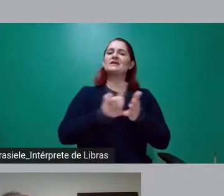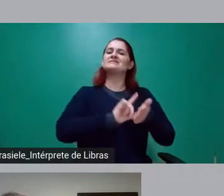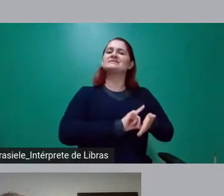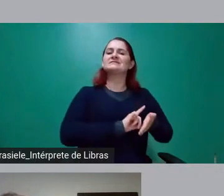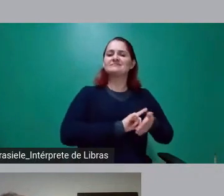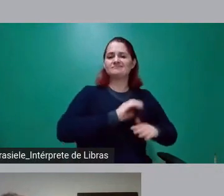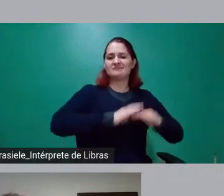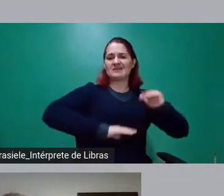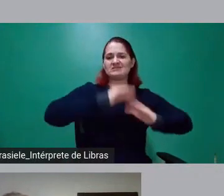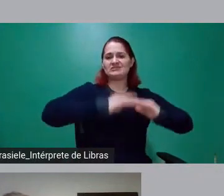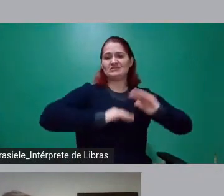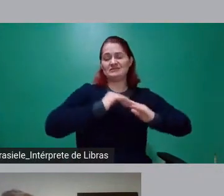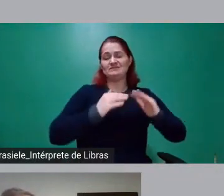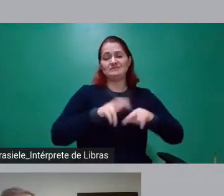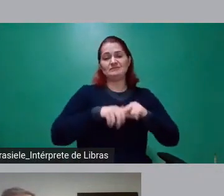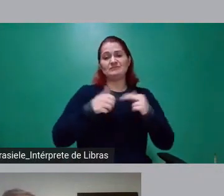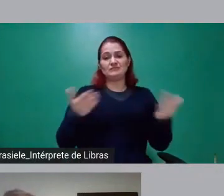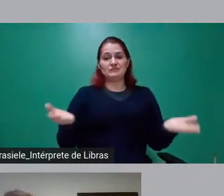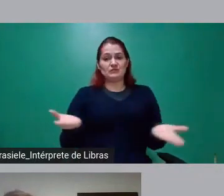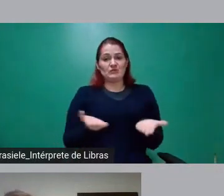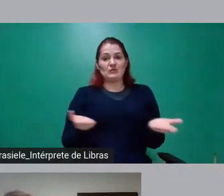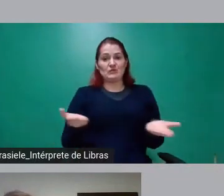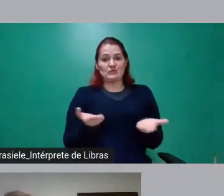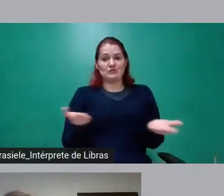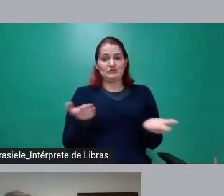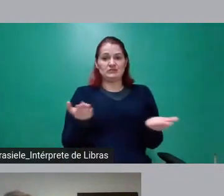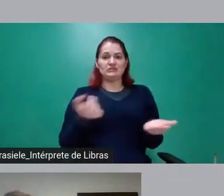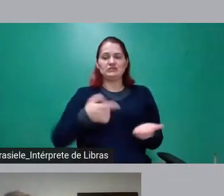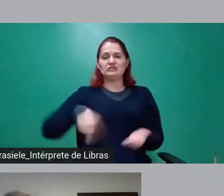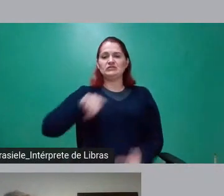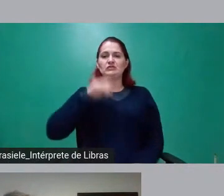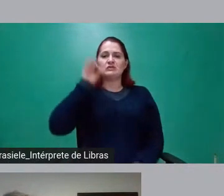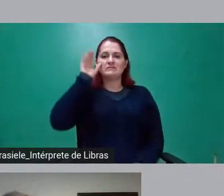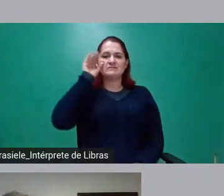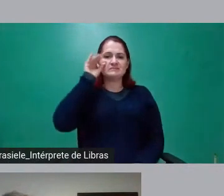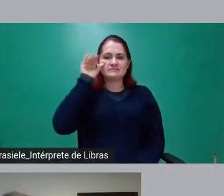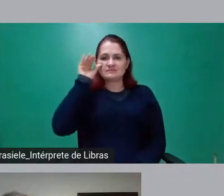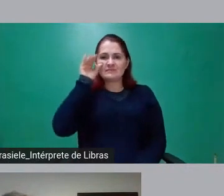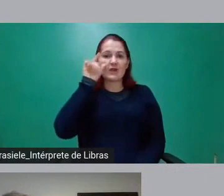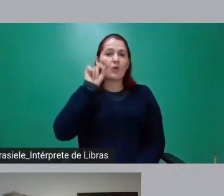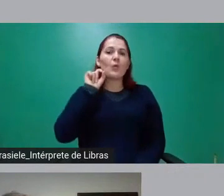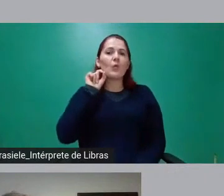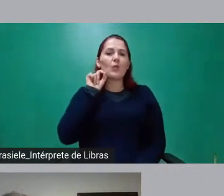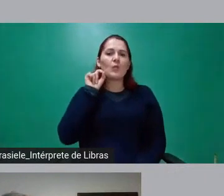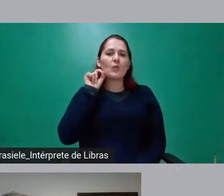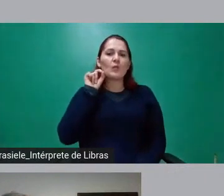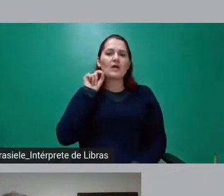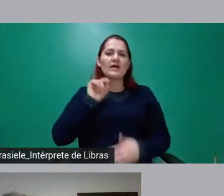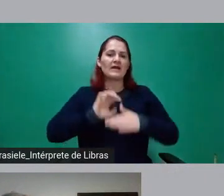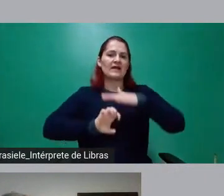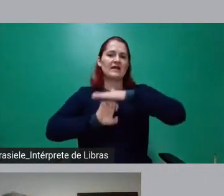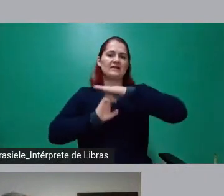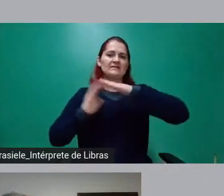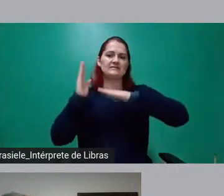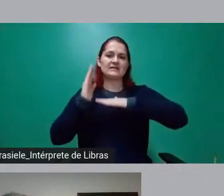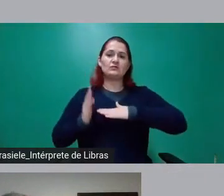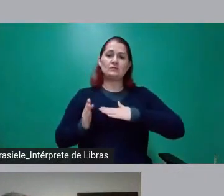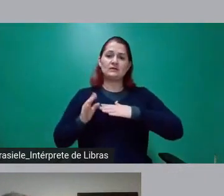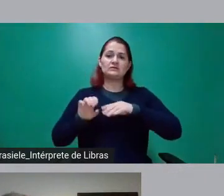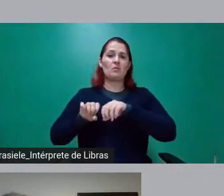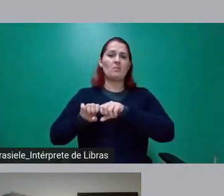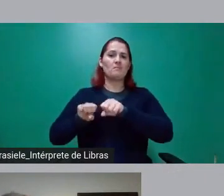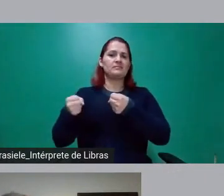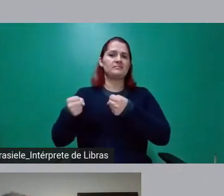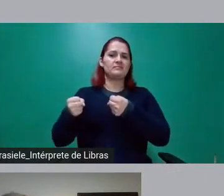E hoje nós estamos aí assistindo à desconstrução do Estado brasileiro, por